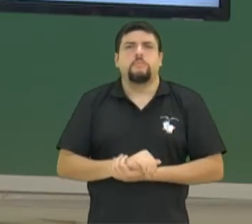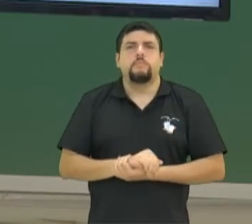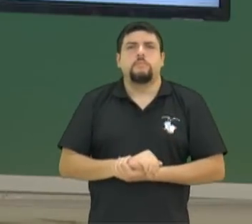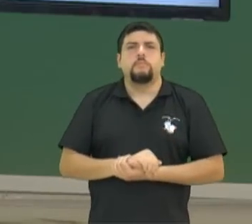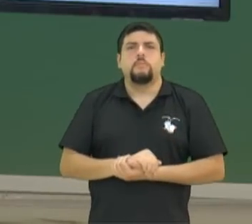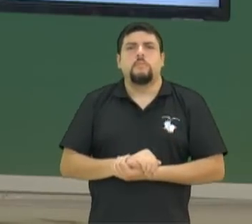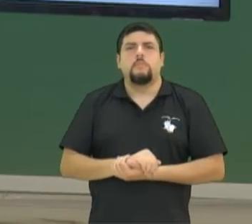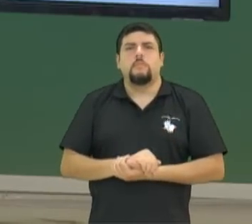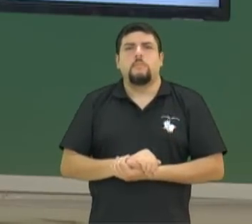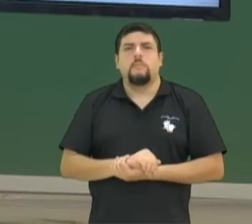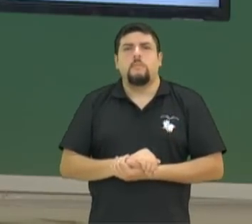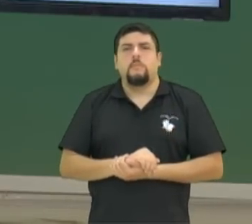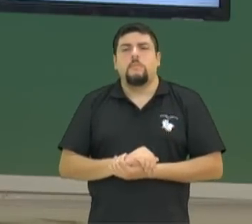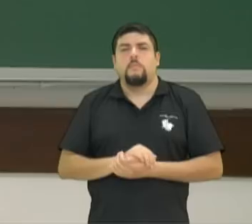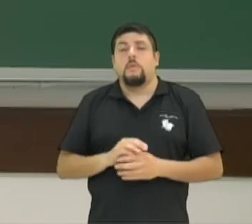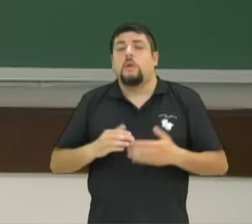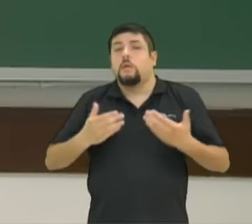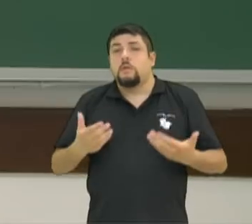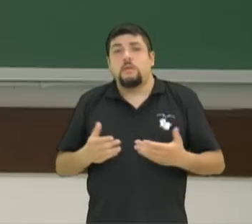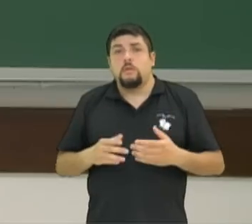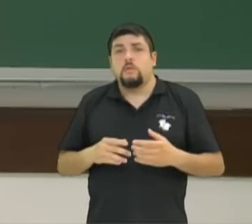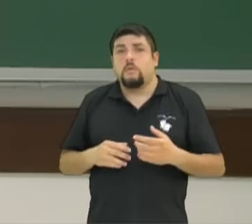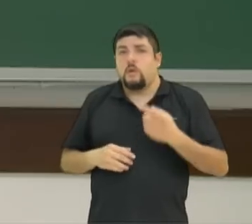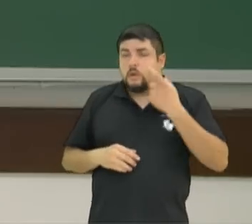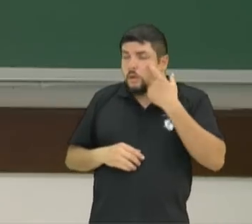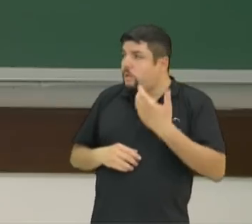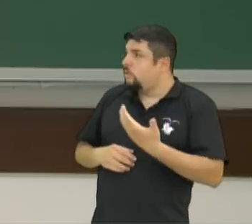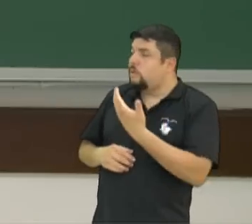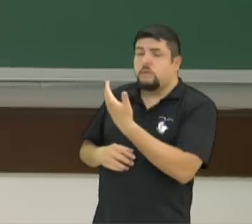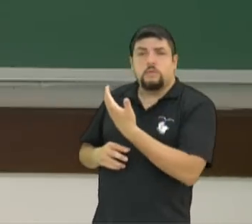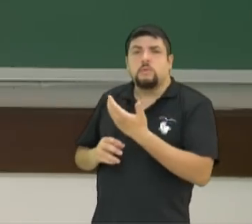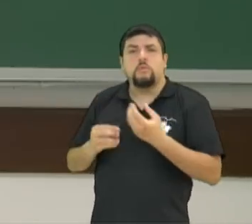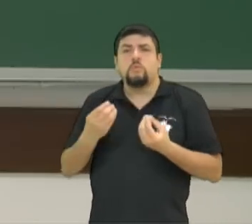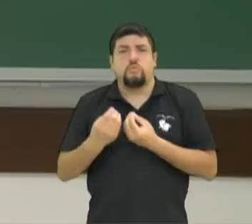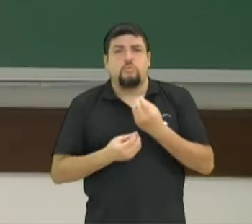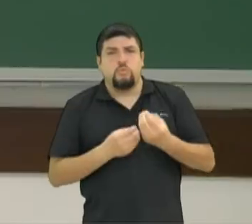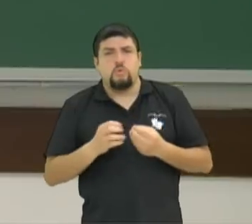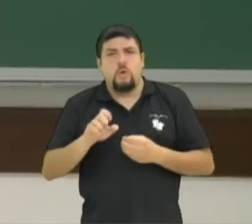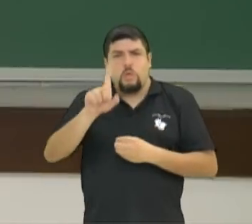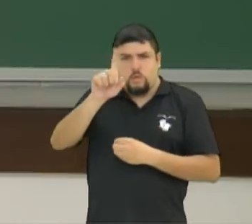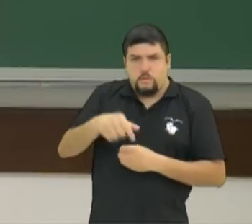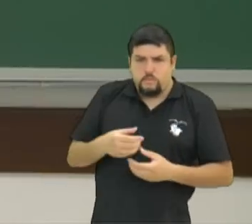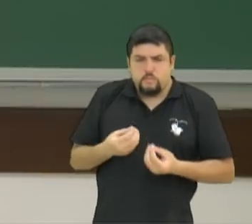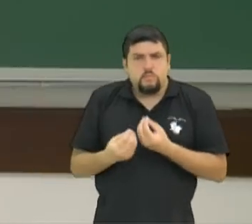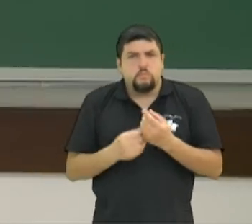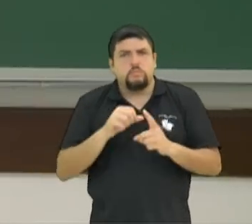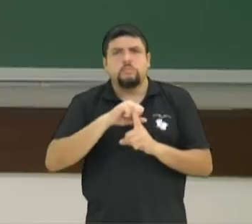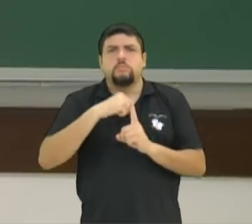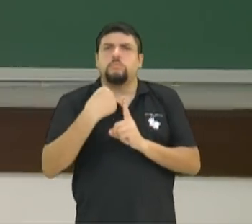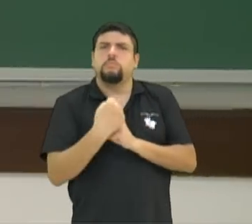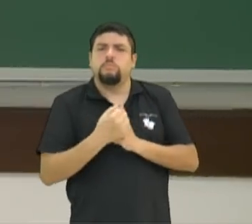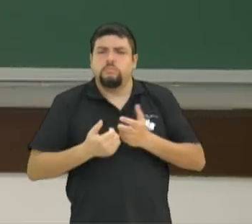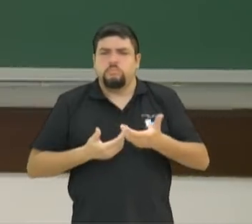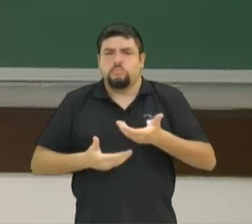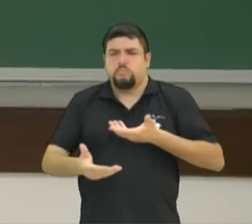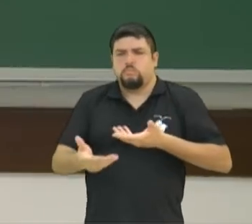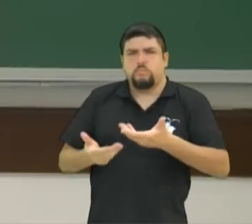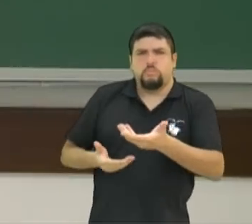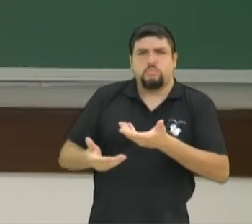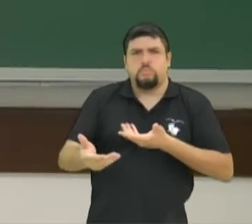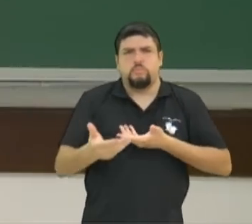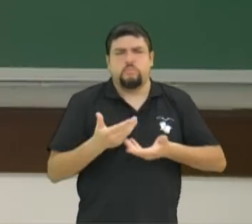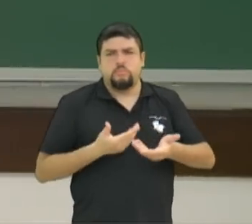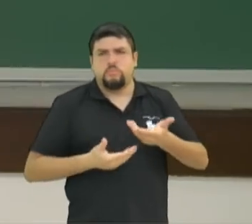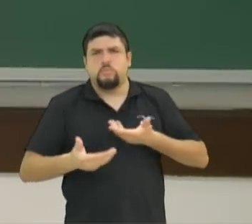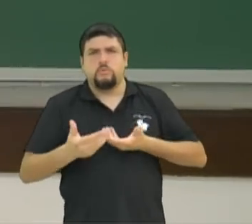Então, ele representa essas relações que se estabeleciam numa sociedade colonial escravocrata, como